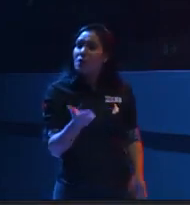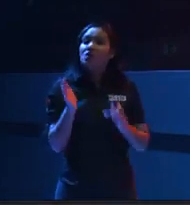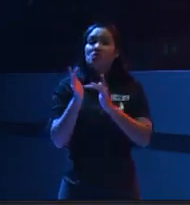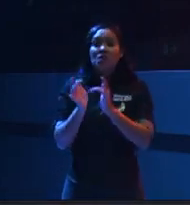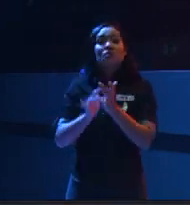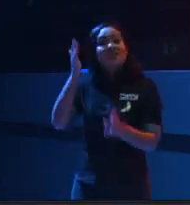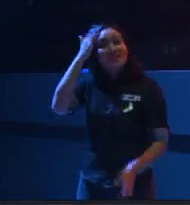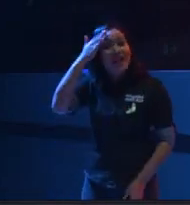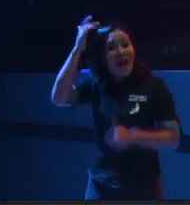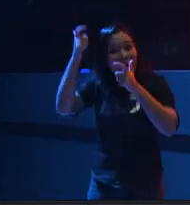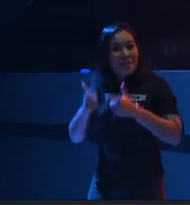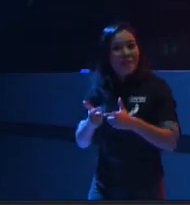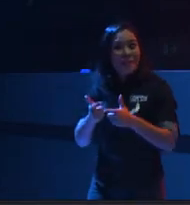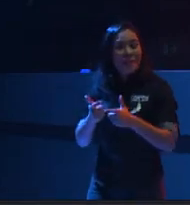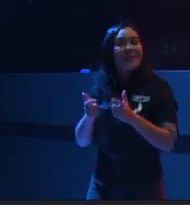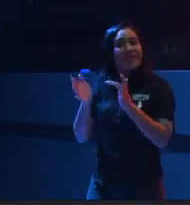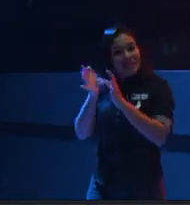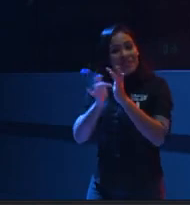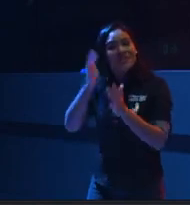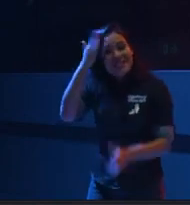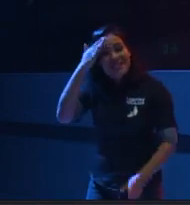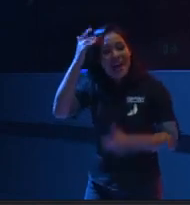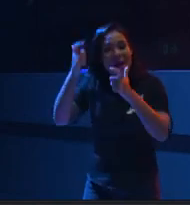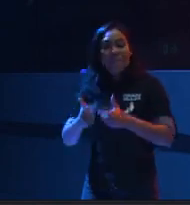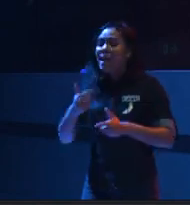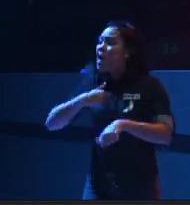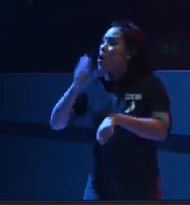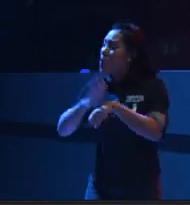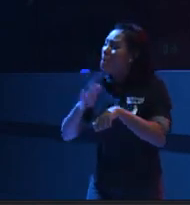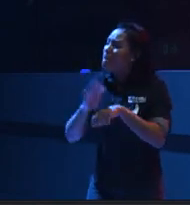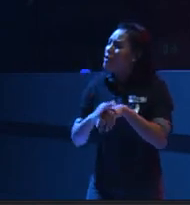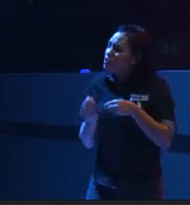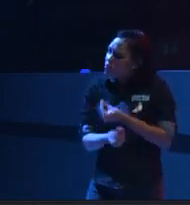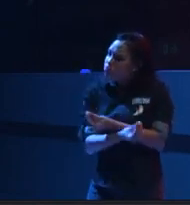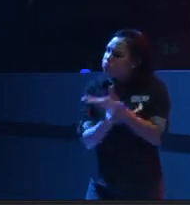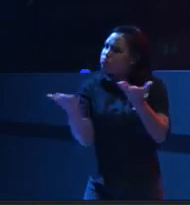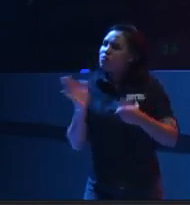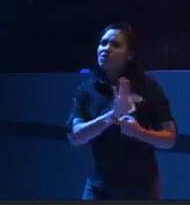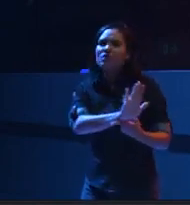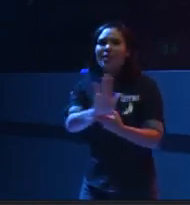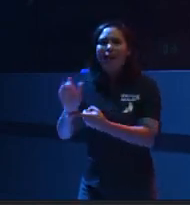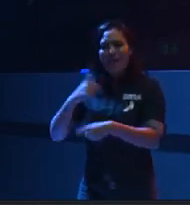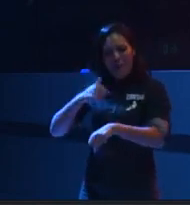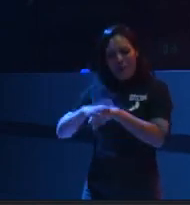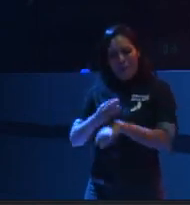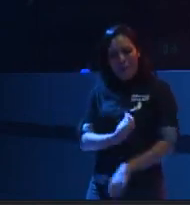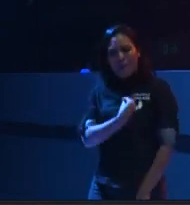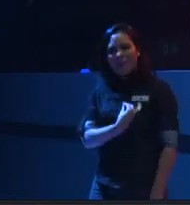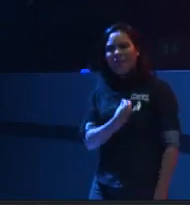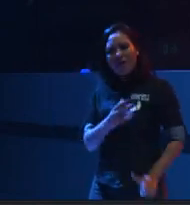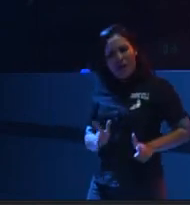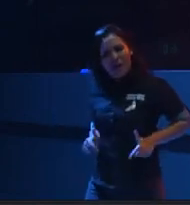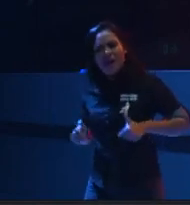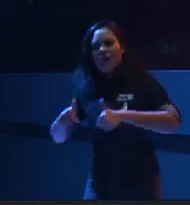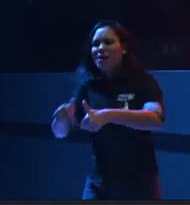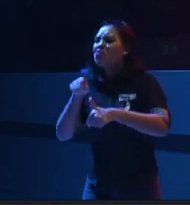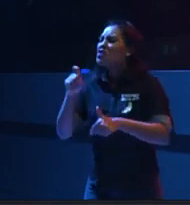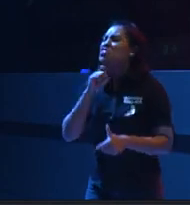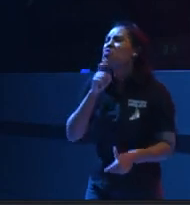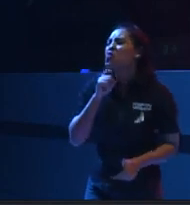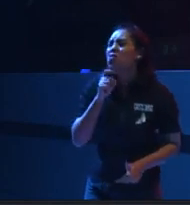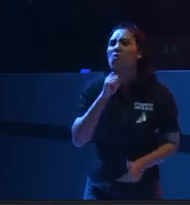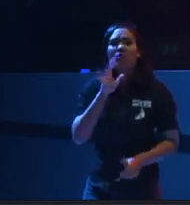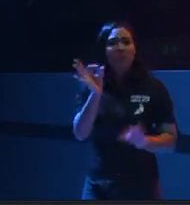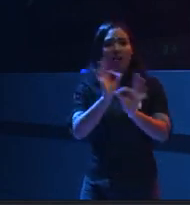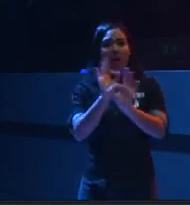sei aonde eu vou subir eu estou nisso eu vou me manifestar não duvide